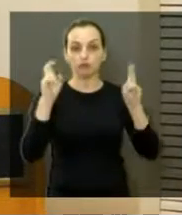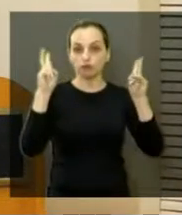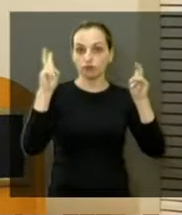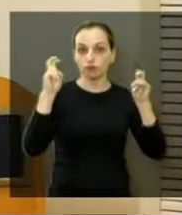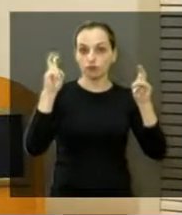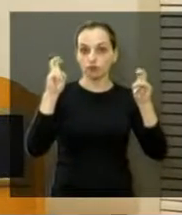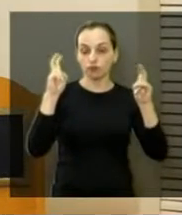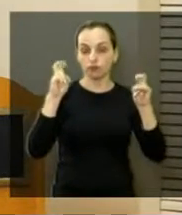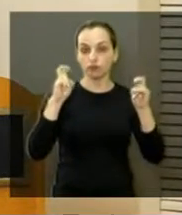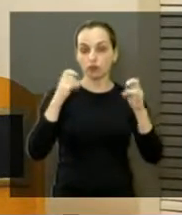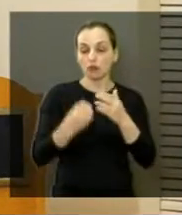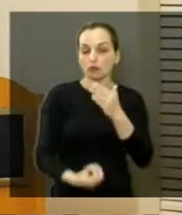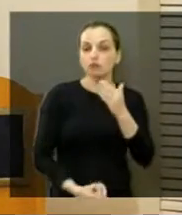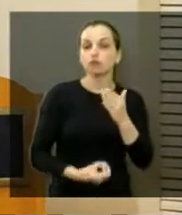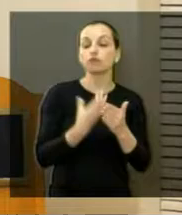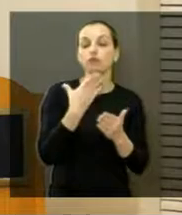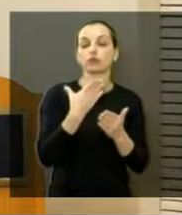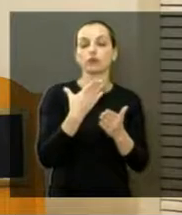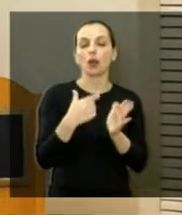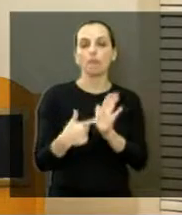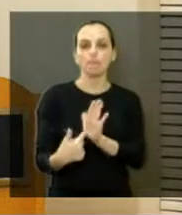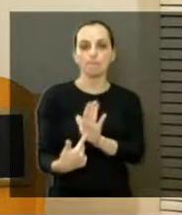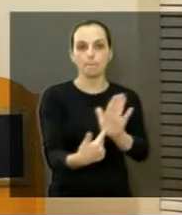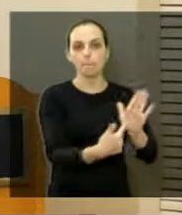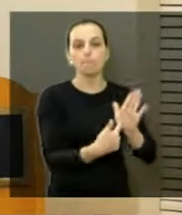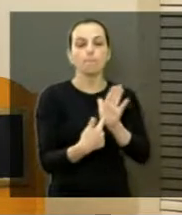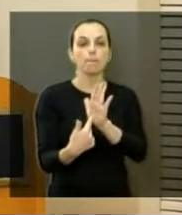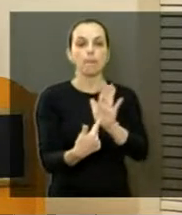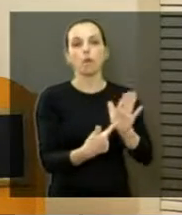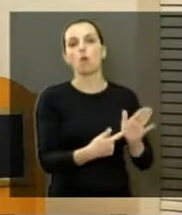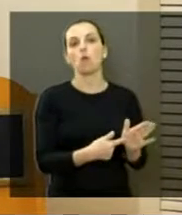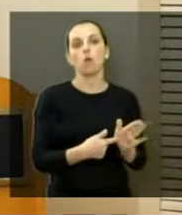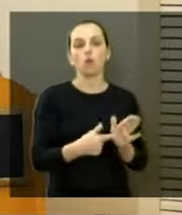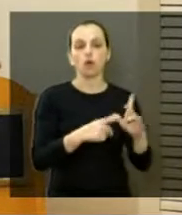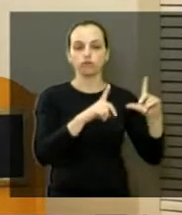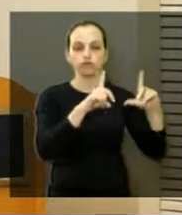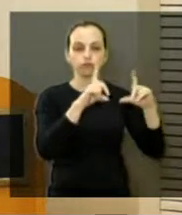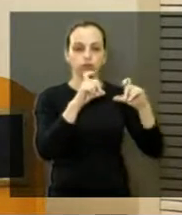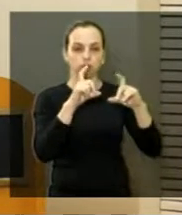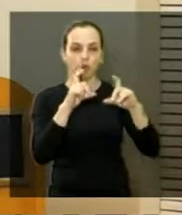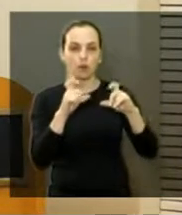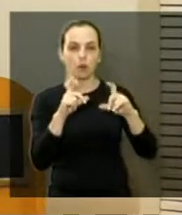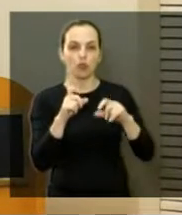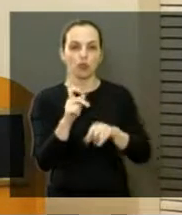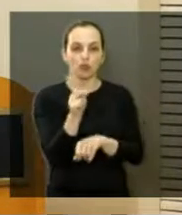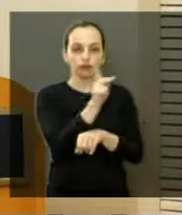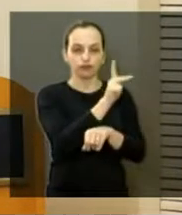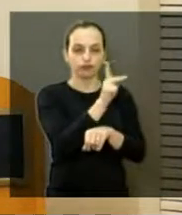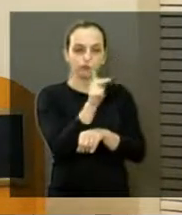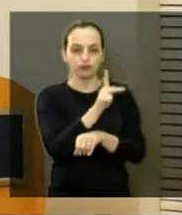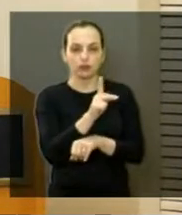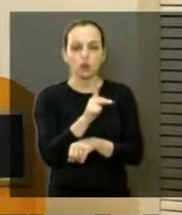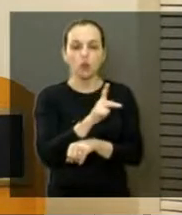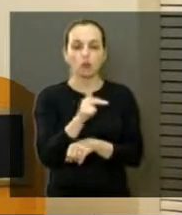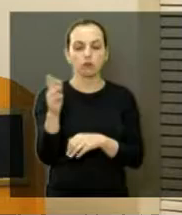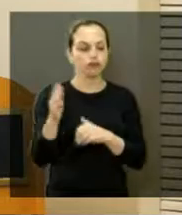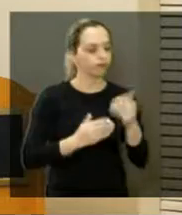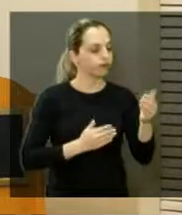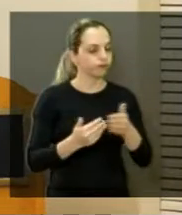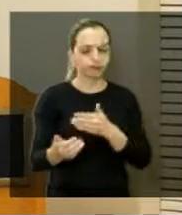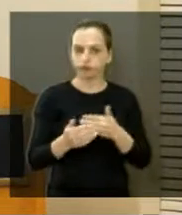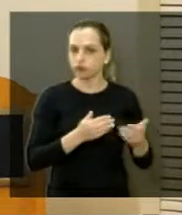produzir, reproduzir, dirigir, fotografar, filmar ou registrar por qualquer